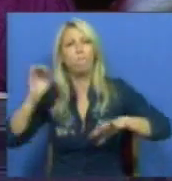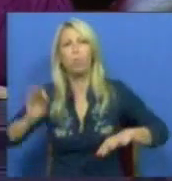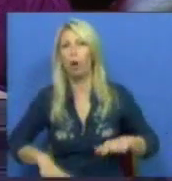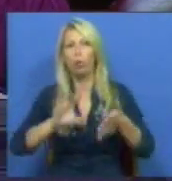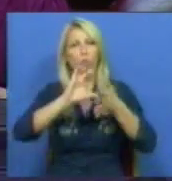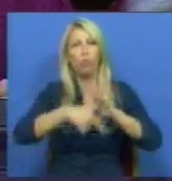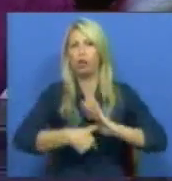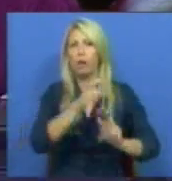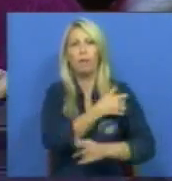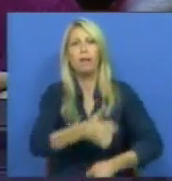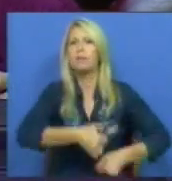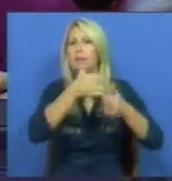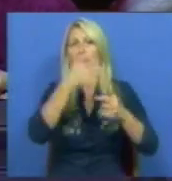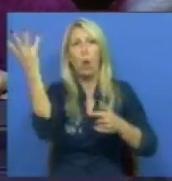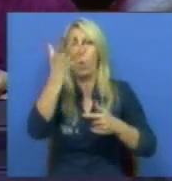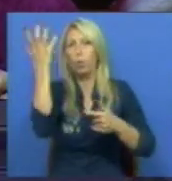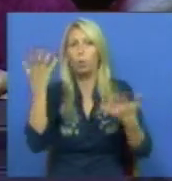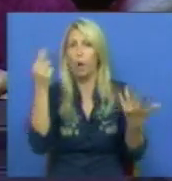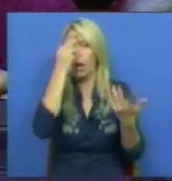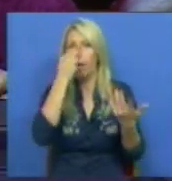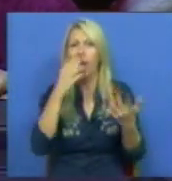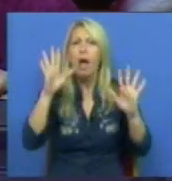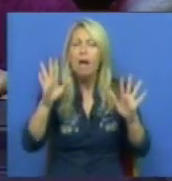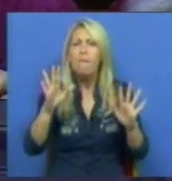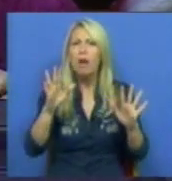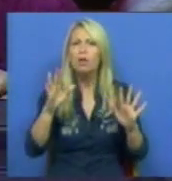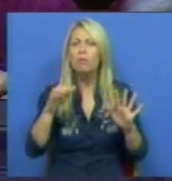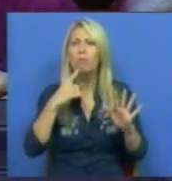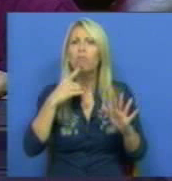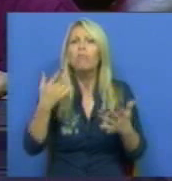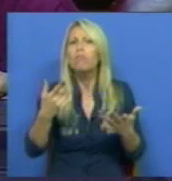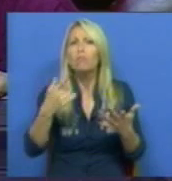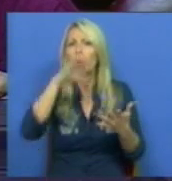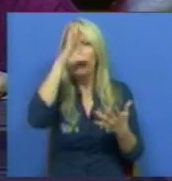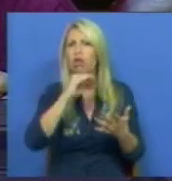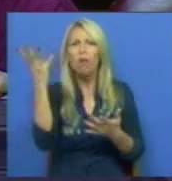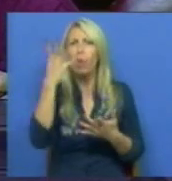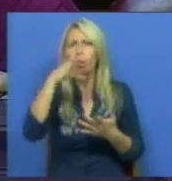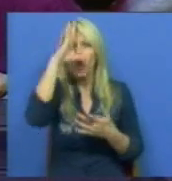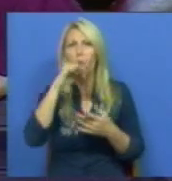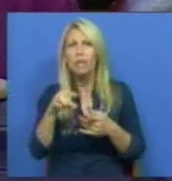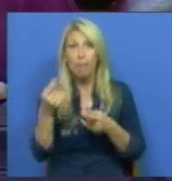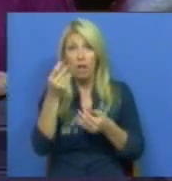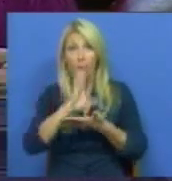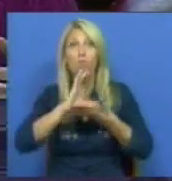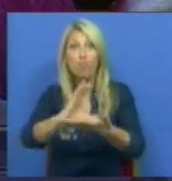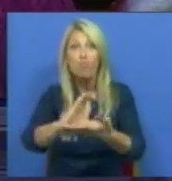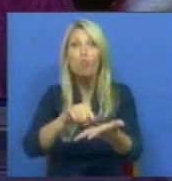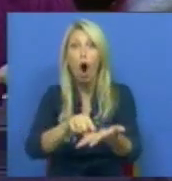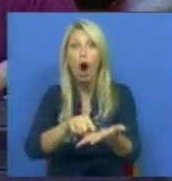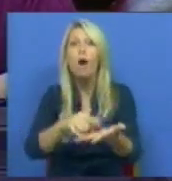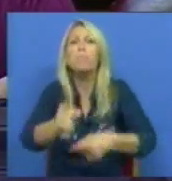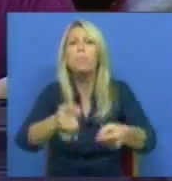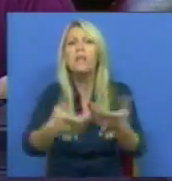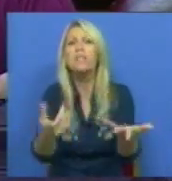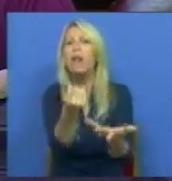Cultura, mas está em causa perceber se o Ministério da Cultura não sabe para que serve o dinheiro que entrega. E com este modelo de